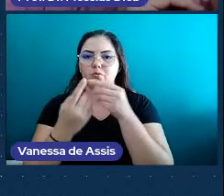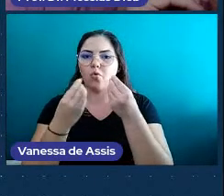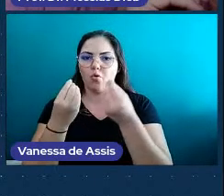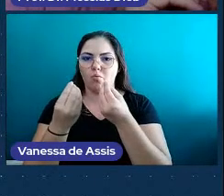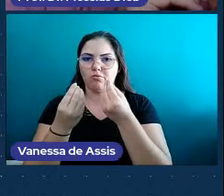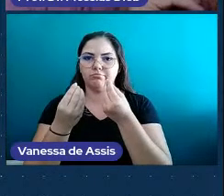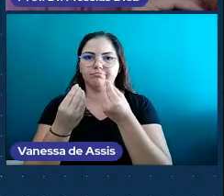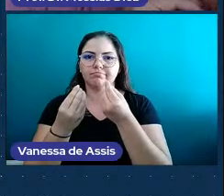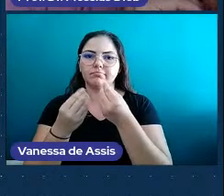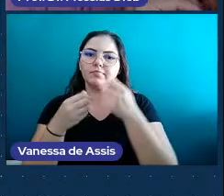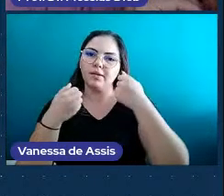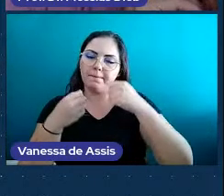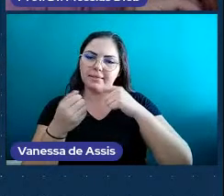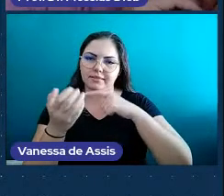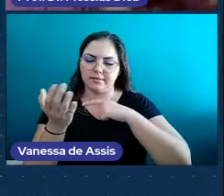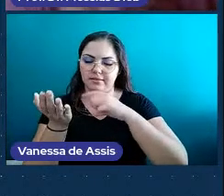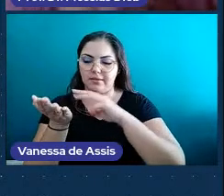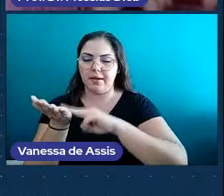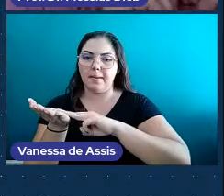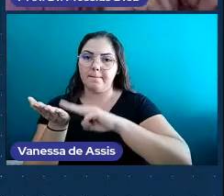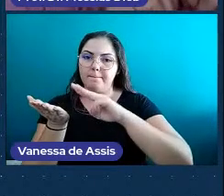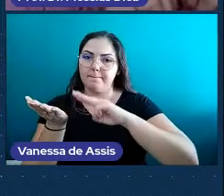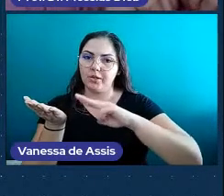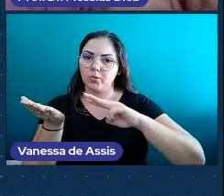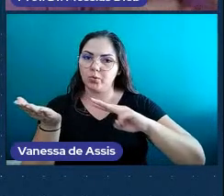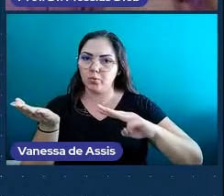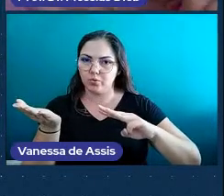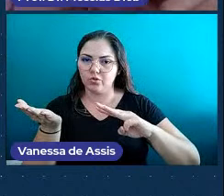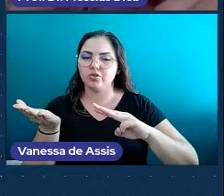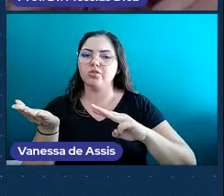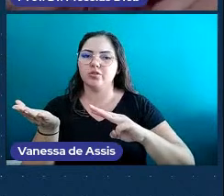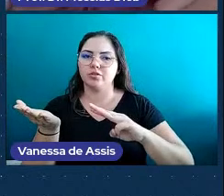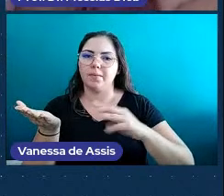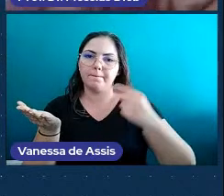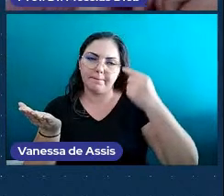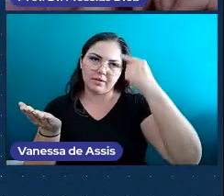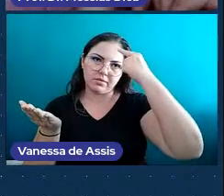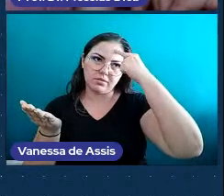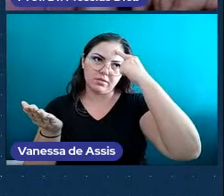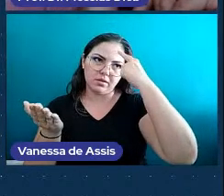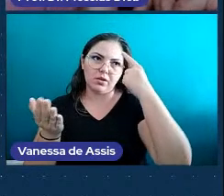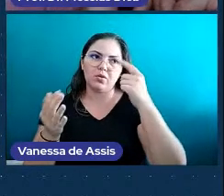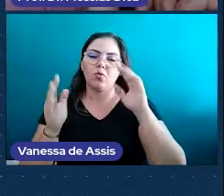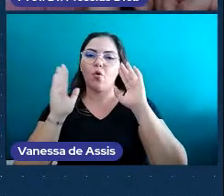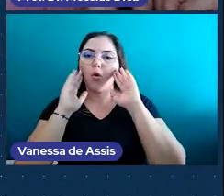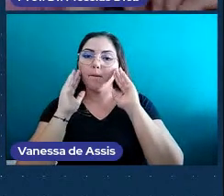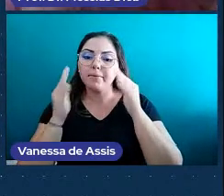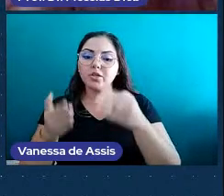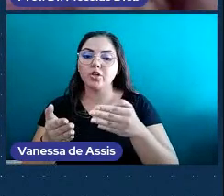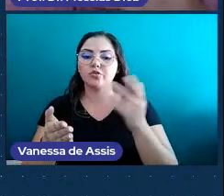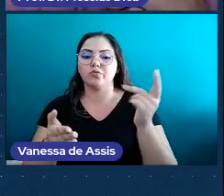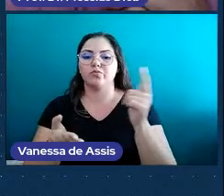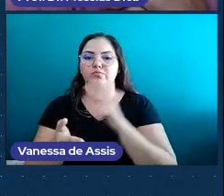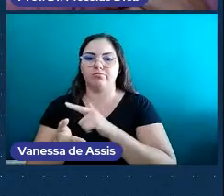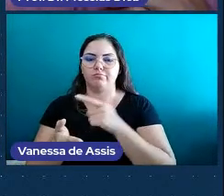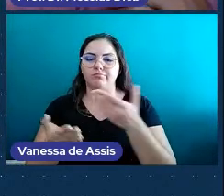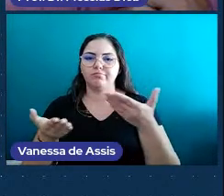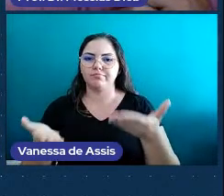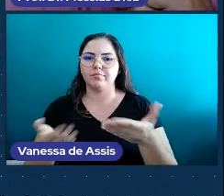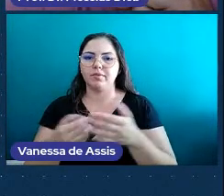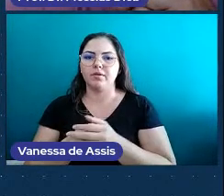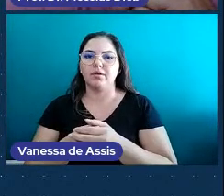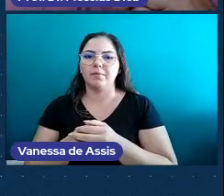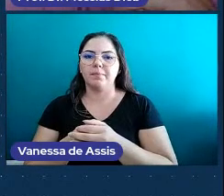definir metodologia, né? Pensando sempre no objetivo que eu tenho para alcançar. E aí, quando